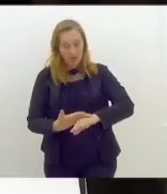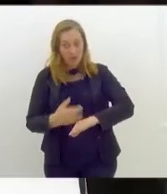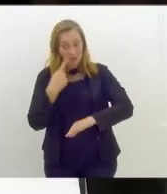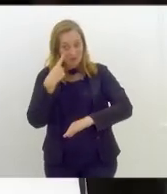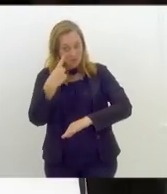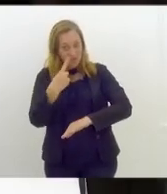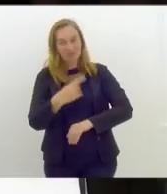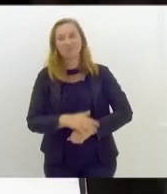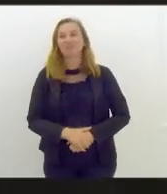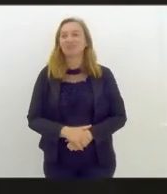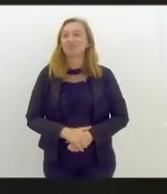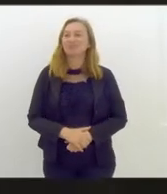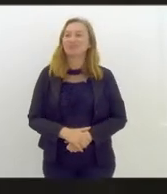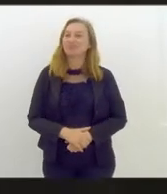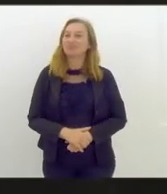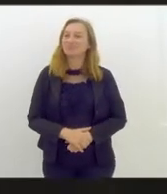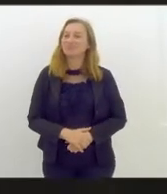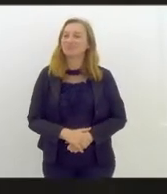vê.